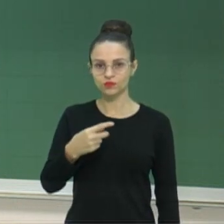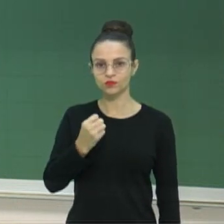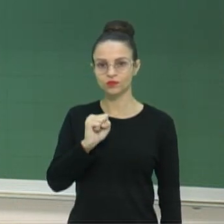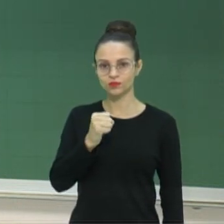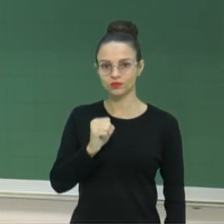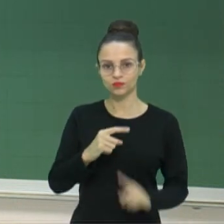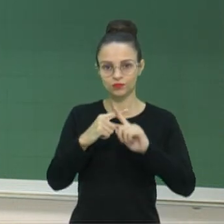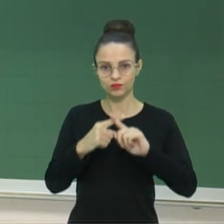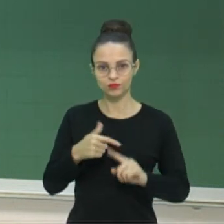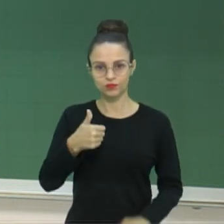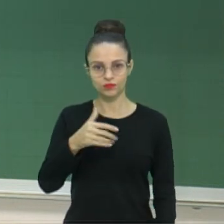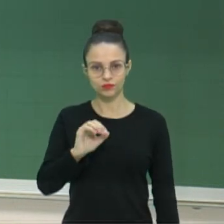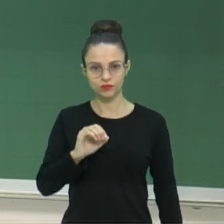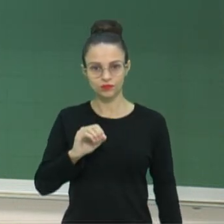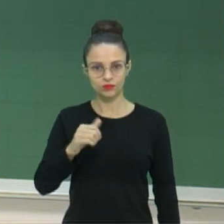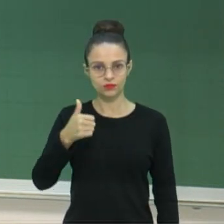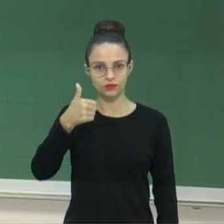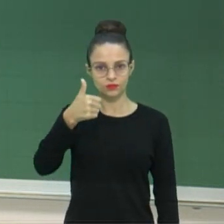8 vezes 10 na